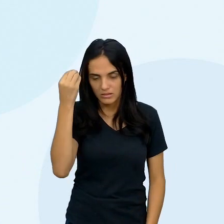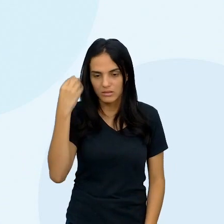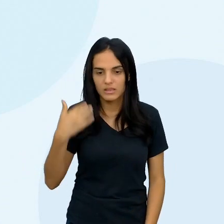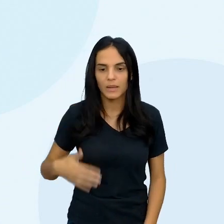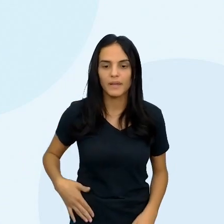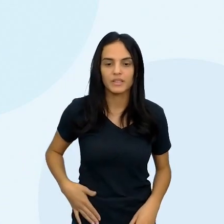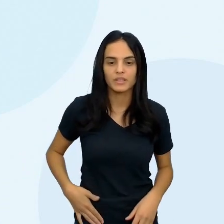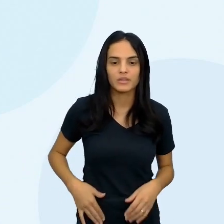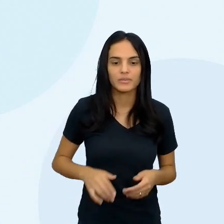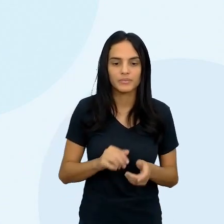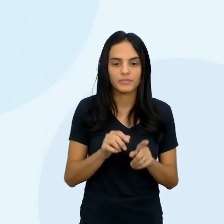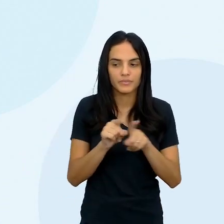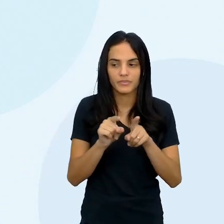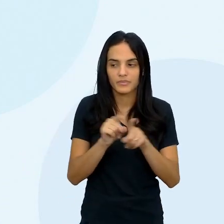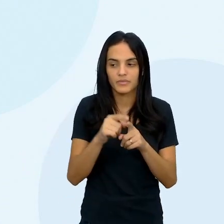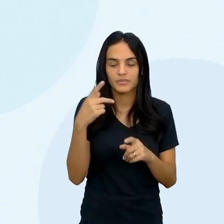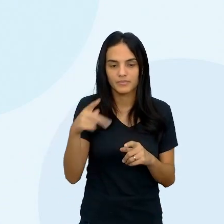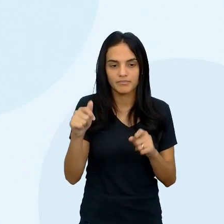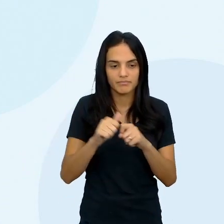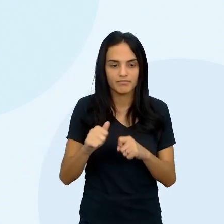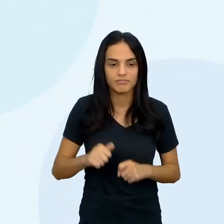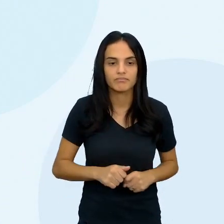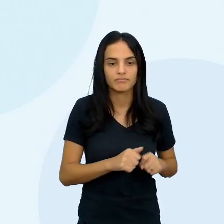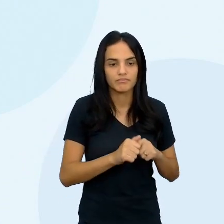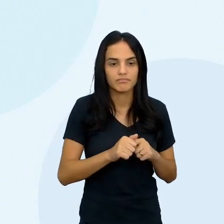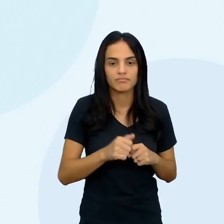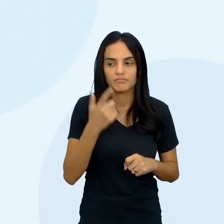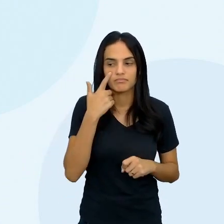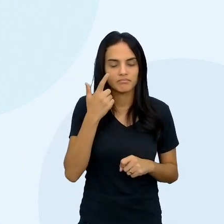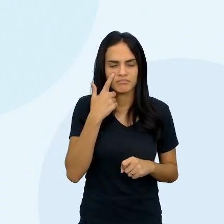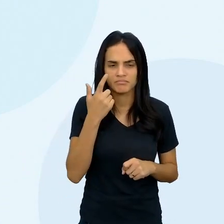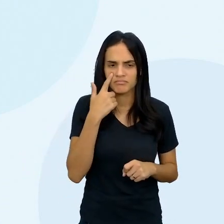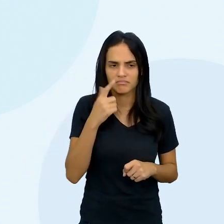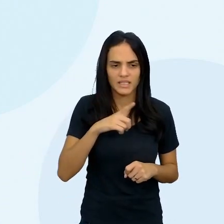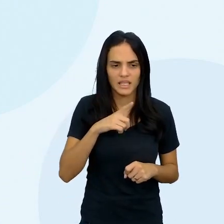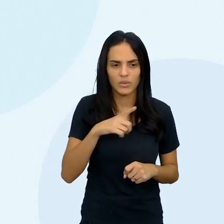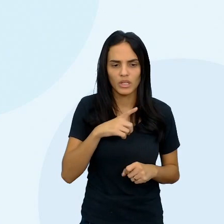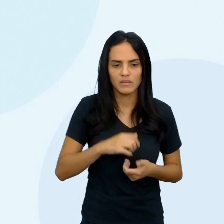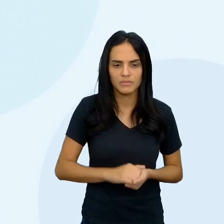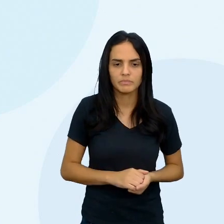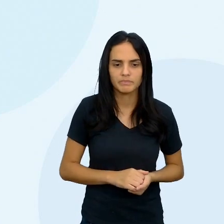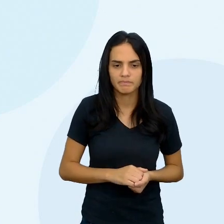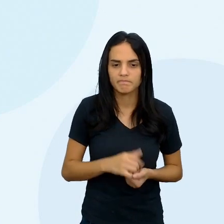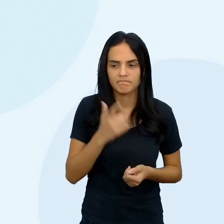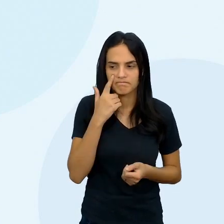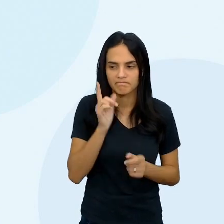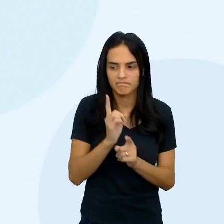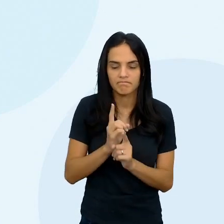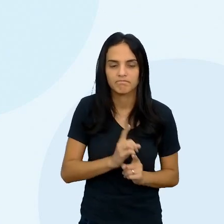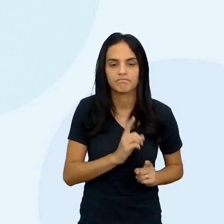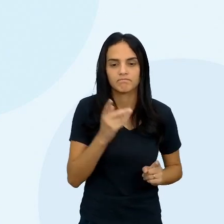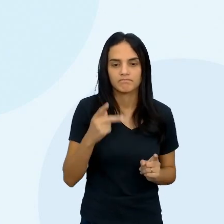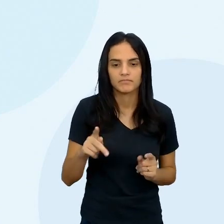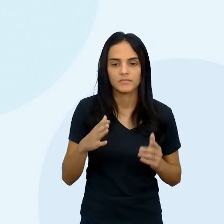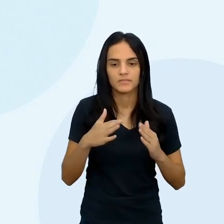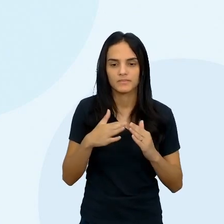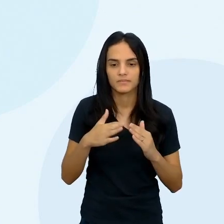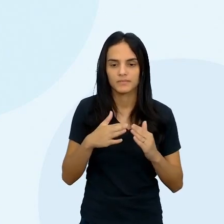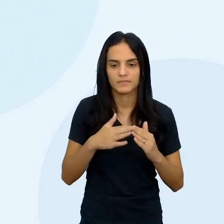construção baixa, você fará uma escala reduzida, que representará então a sua